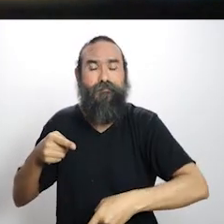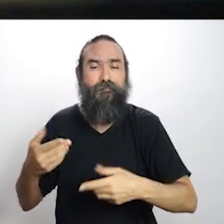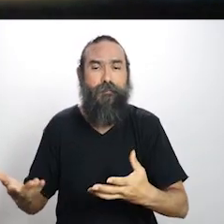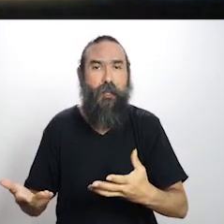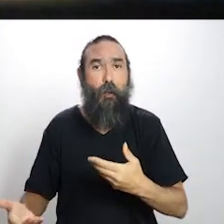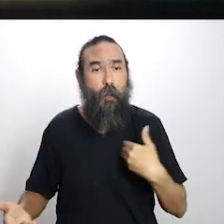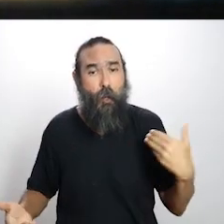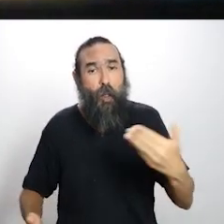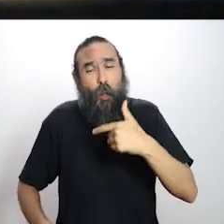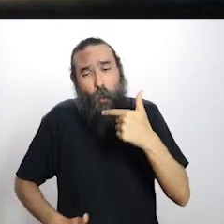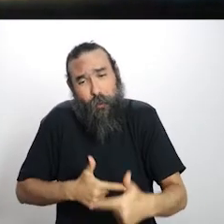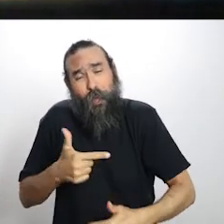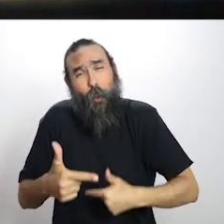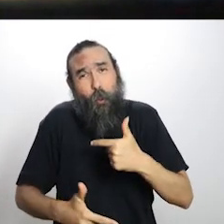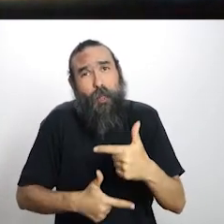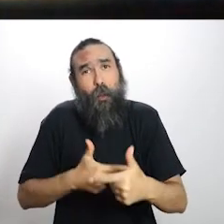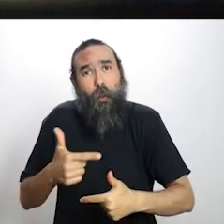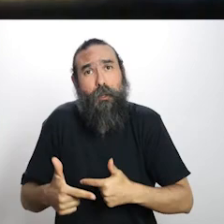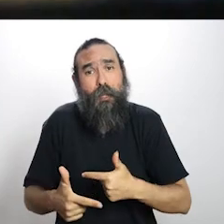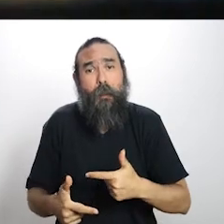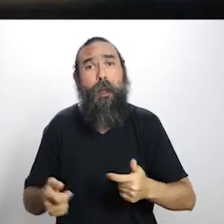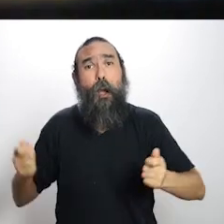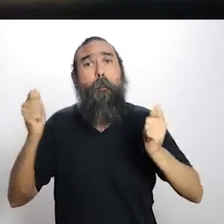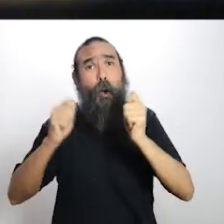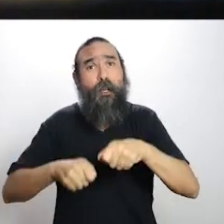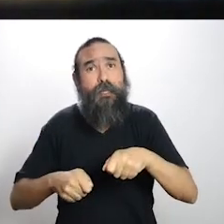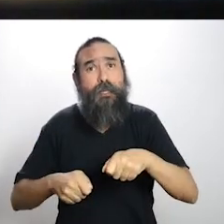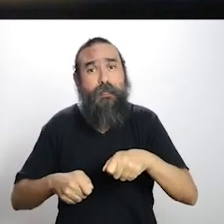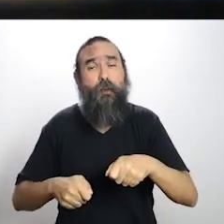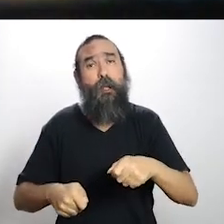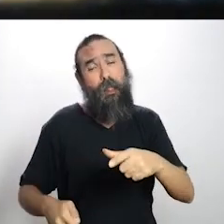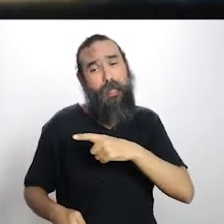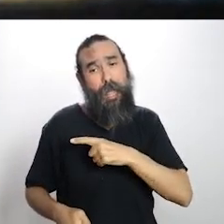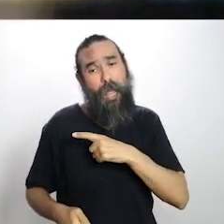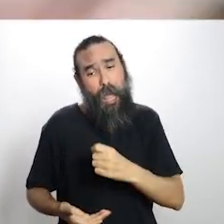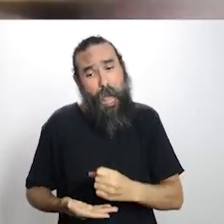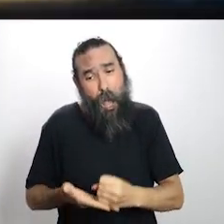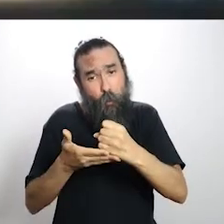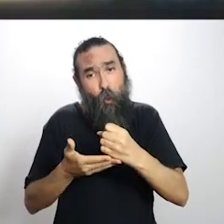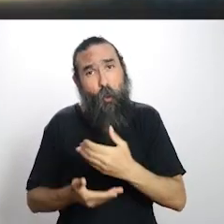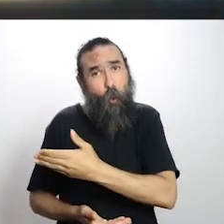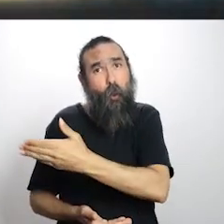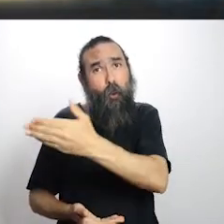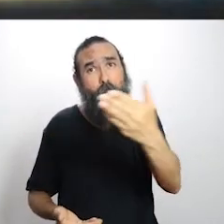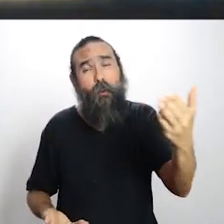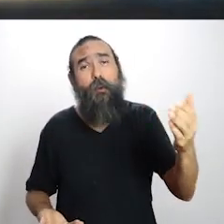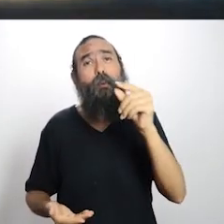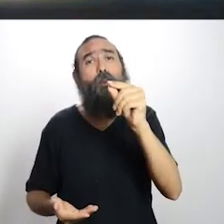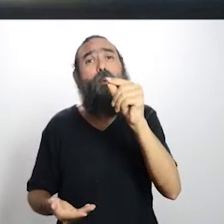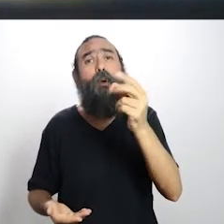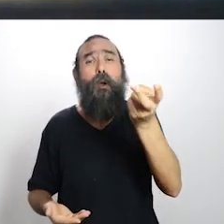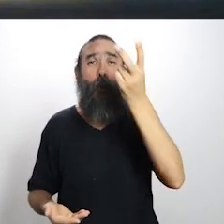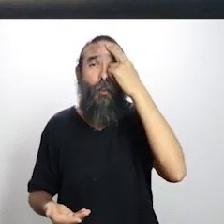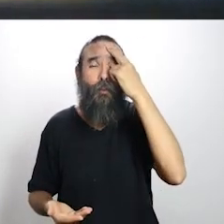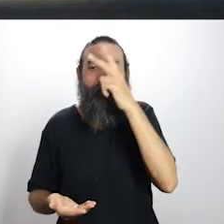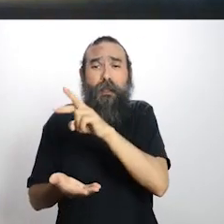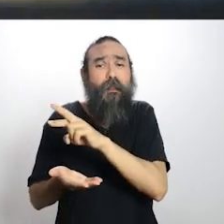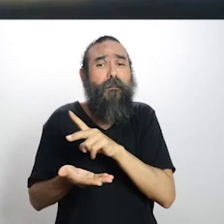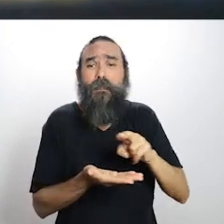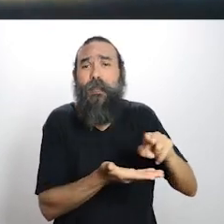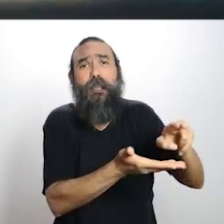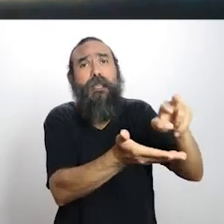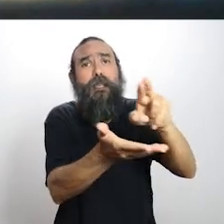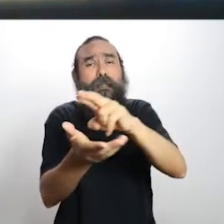o setor para que a renda estivesse prevista de modo a amparar, considerando todo o ecossistema do setor cultural brasileiro.